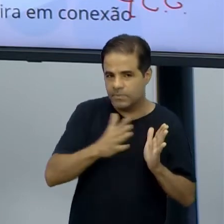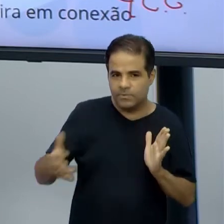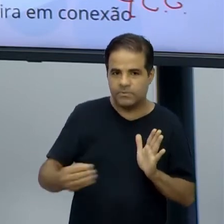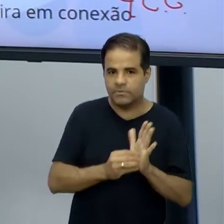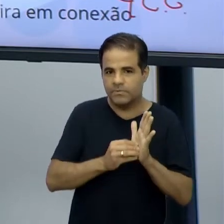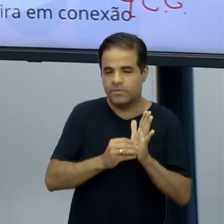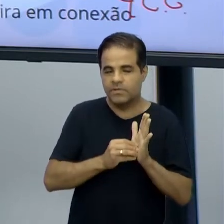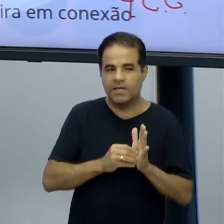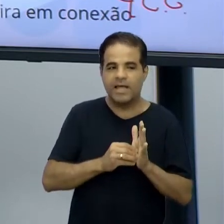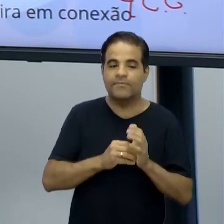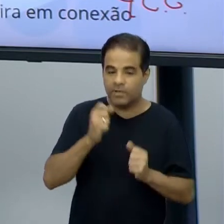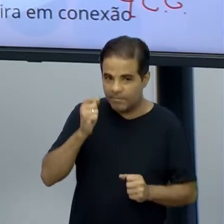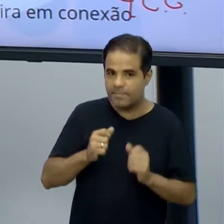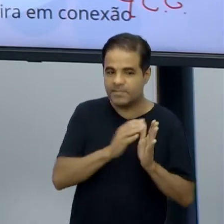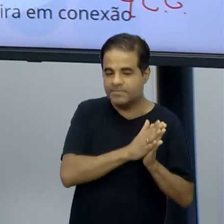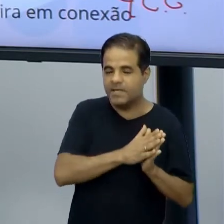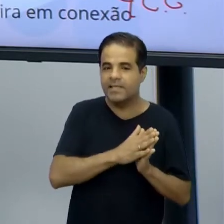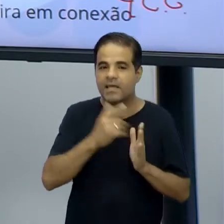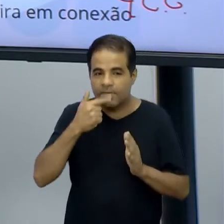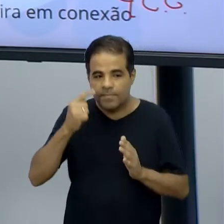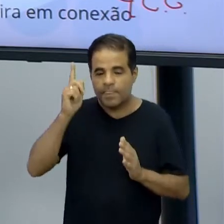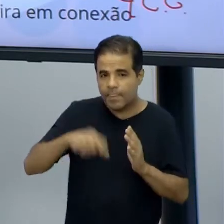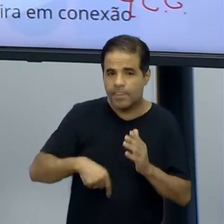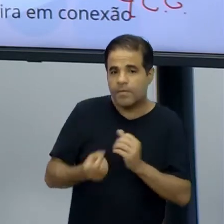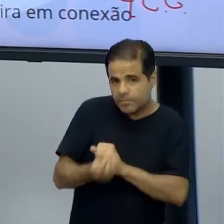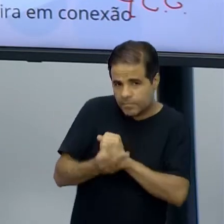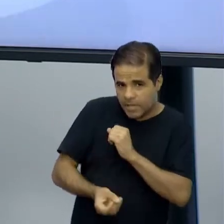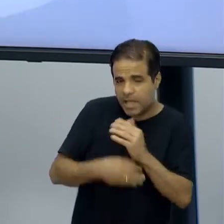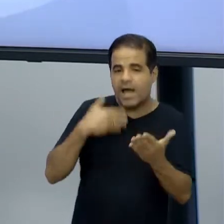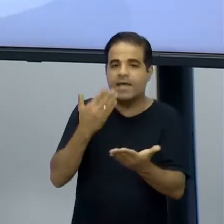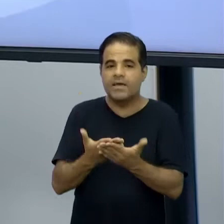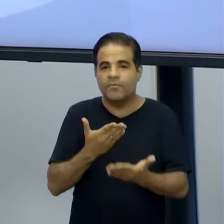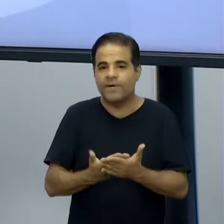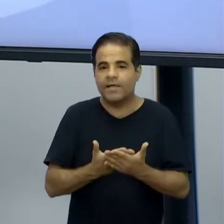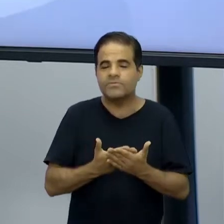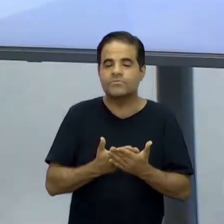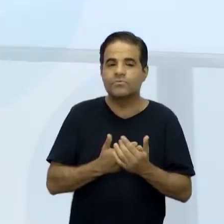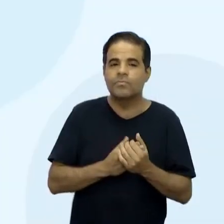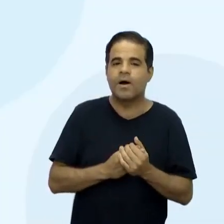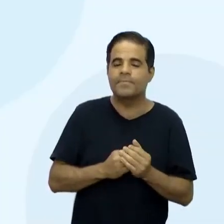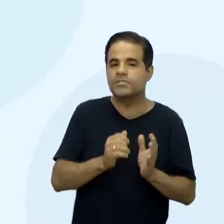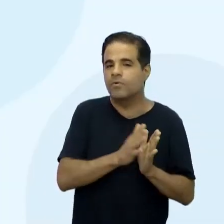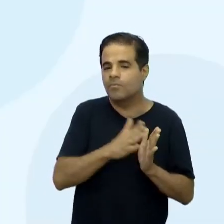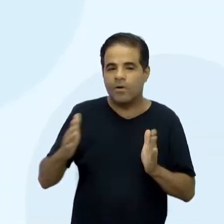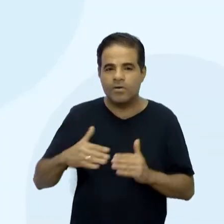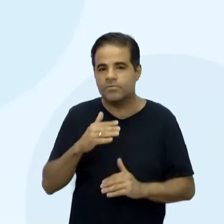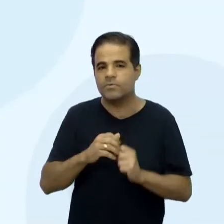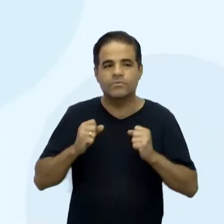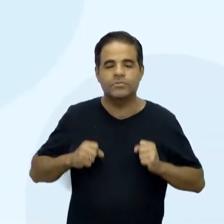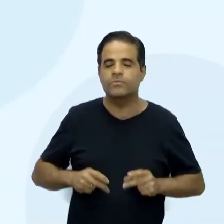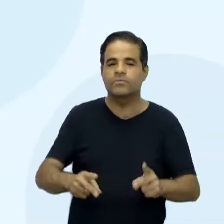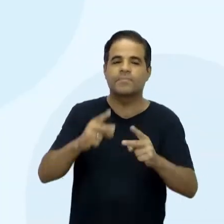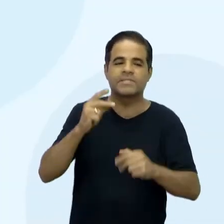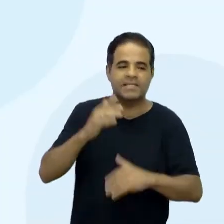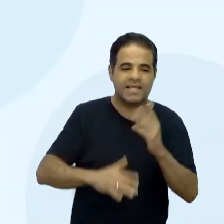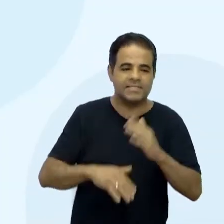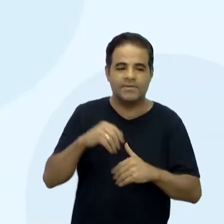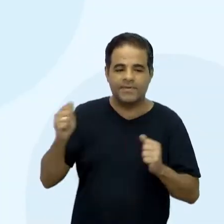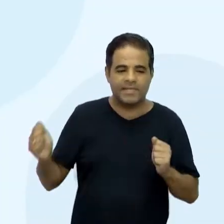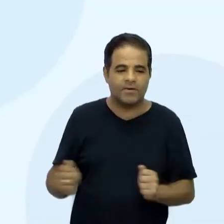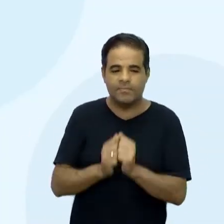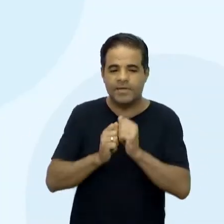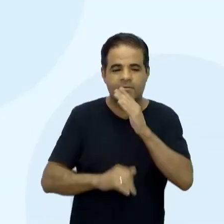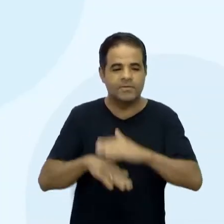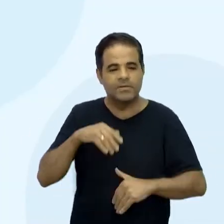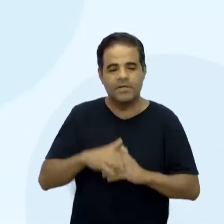Então o Jocélio é o convidado de amanhã, já estou dando spoiler da aula de amanhã. Então, nós estamos na atividade 4, na sistematização, e eu